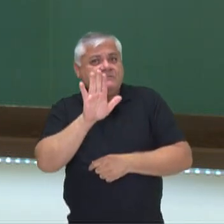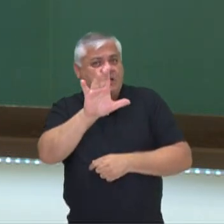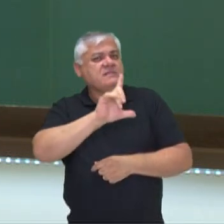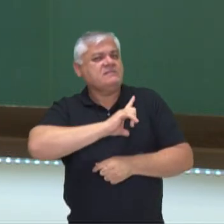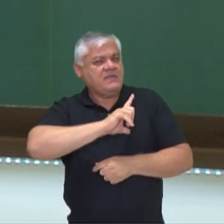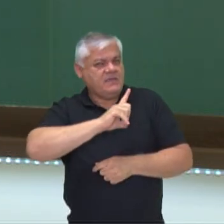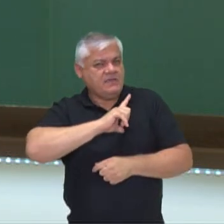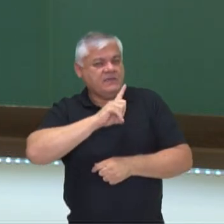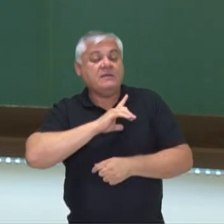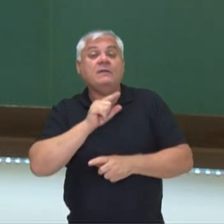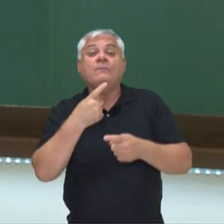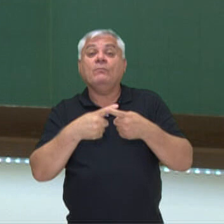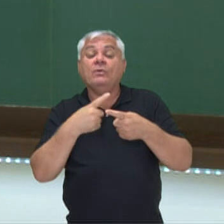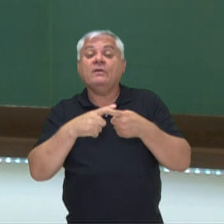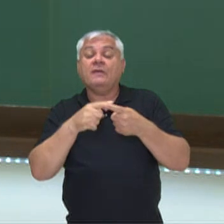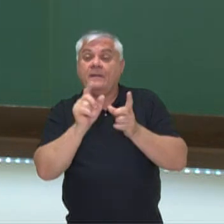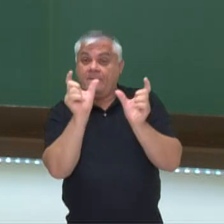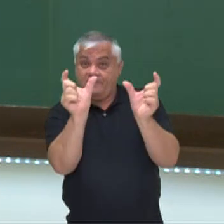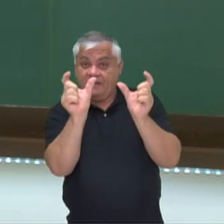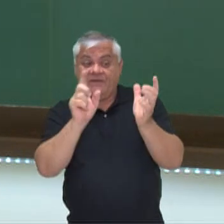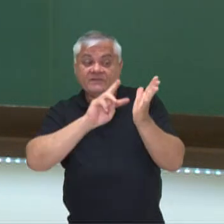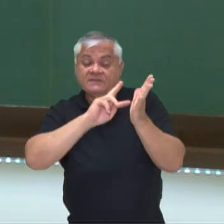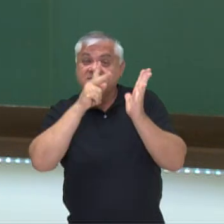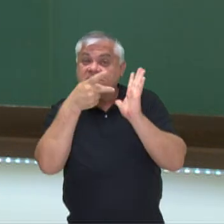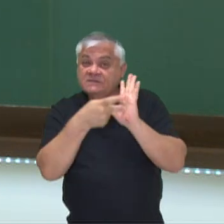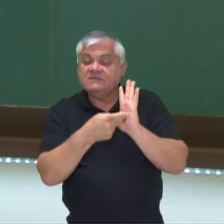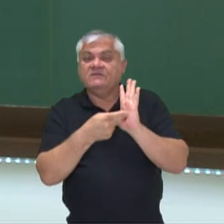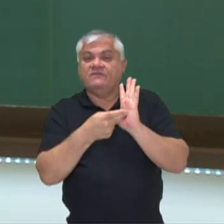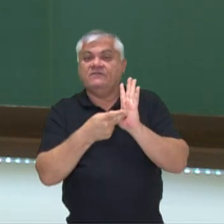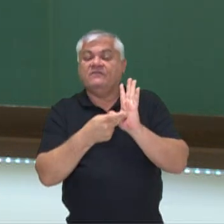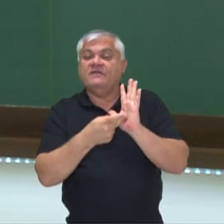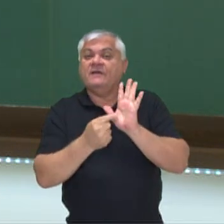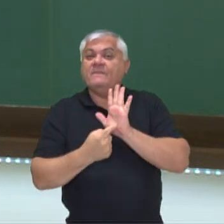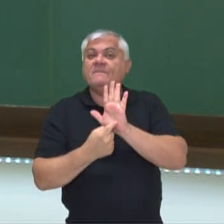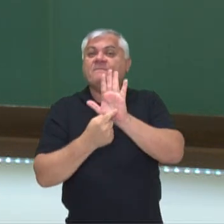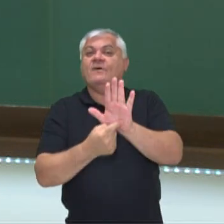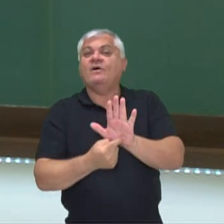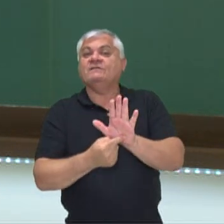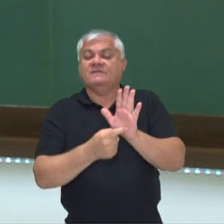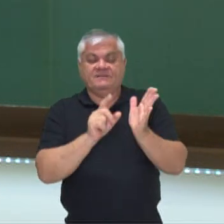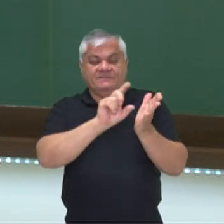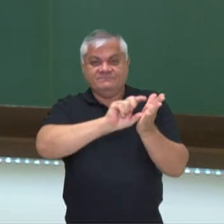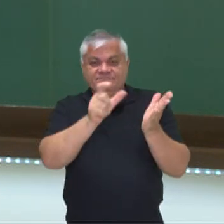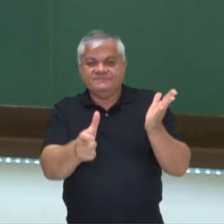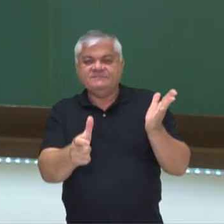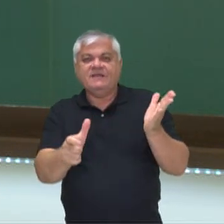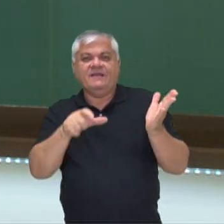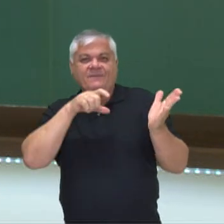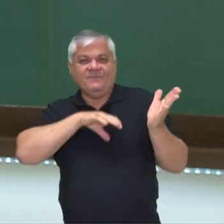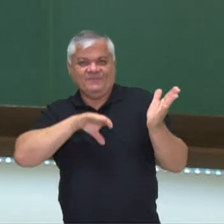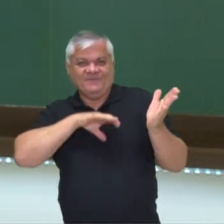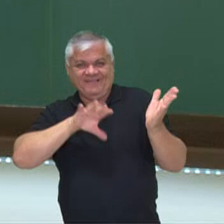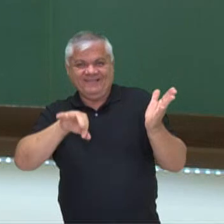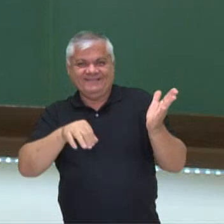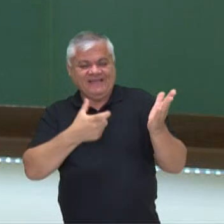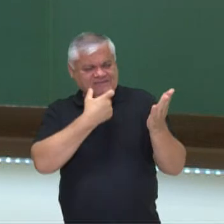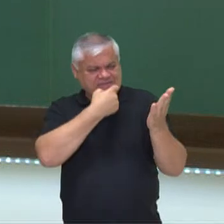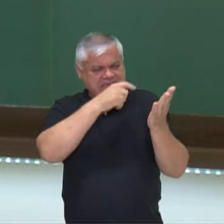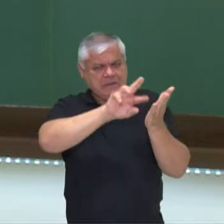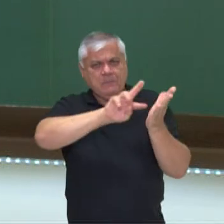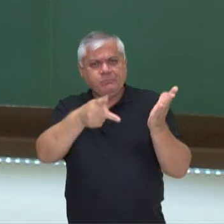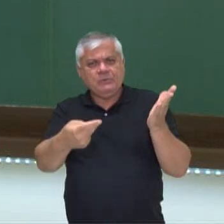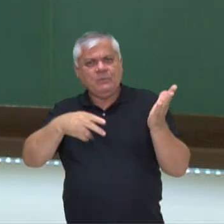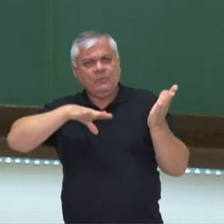sim. É porque o significado delas vai transparecer do inglês para o português, ok? E além